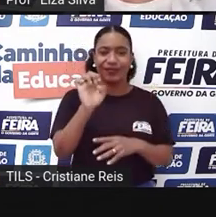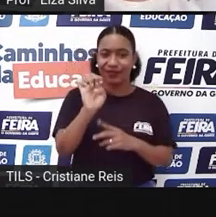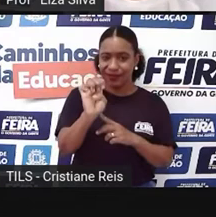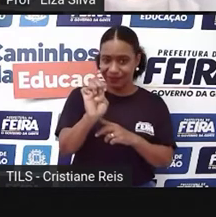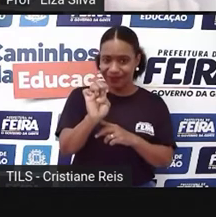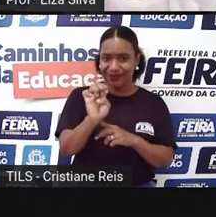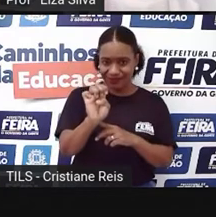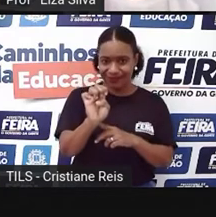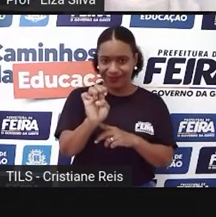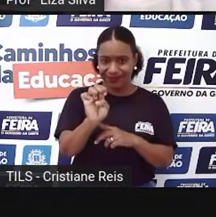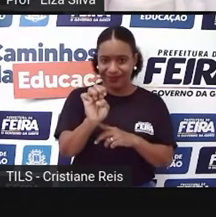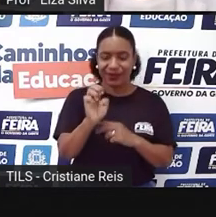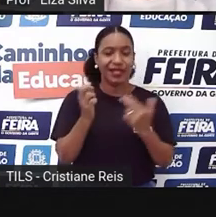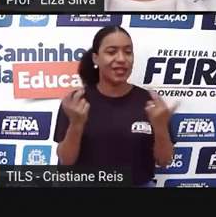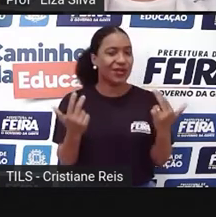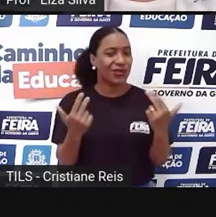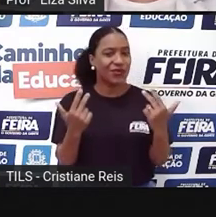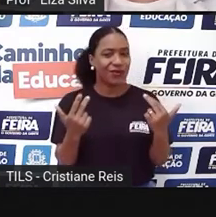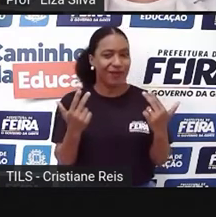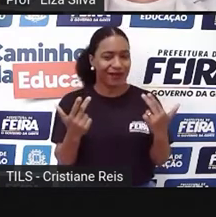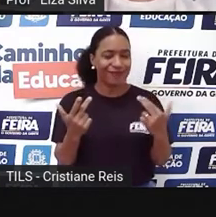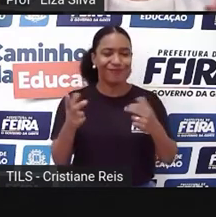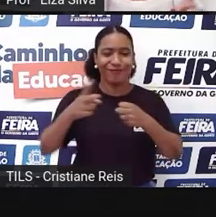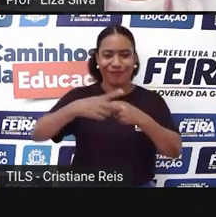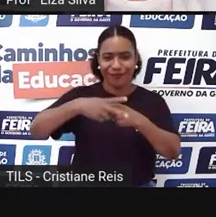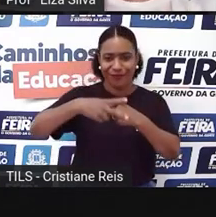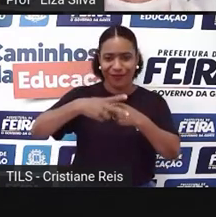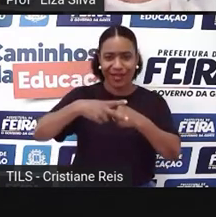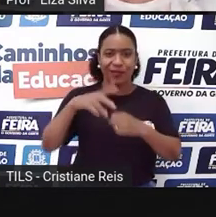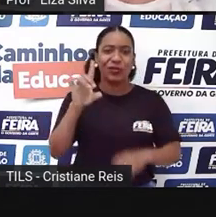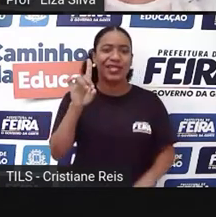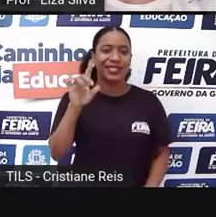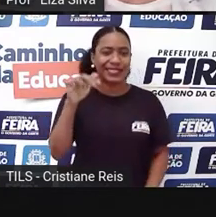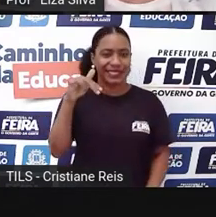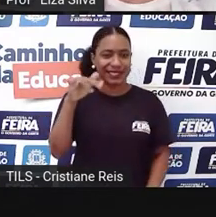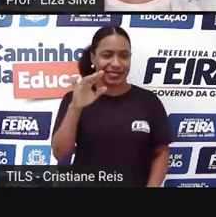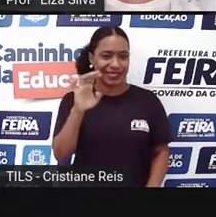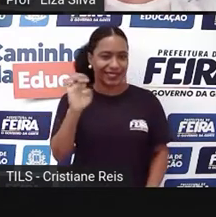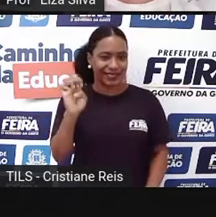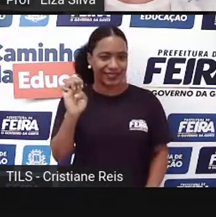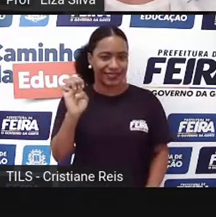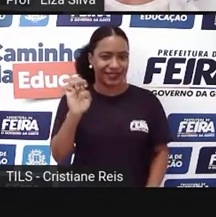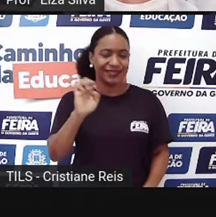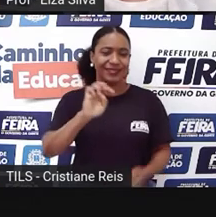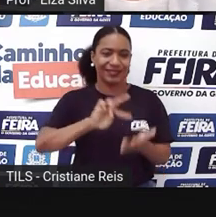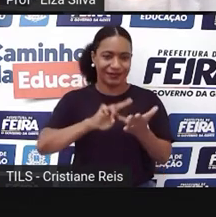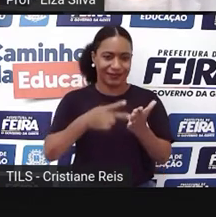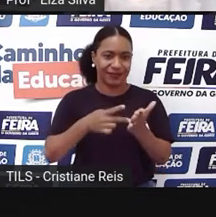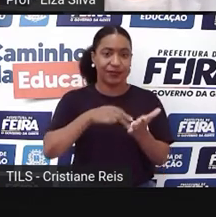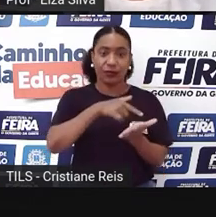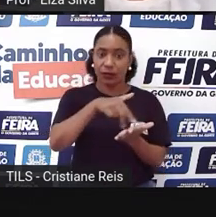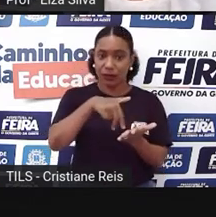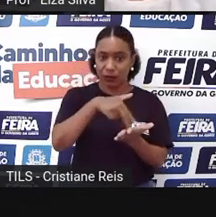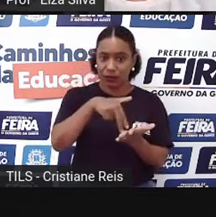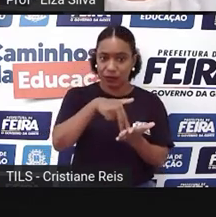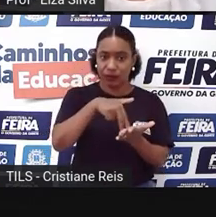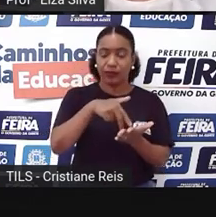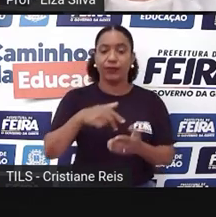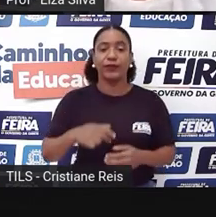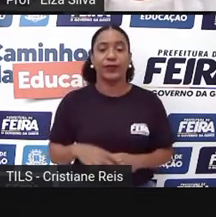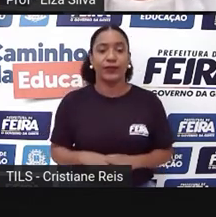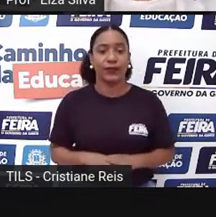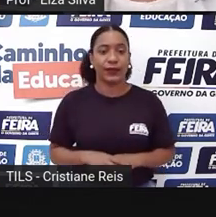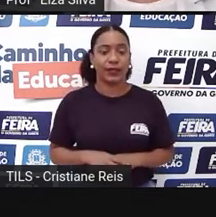como aconteceu com o verbo dance. Dance, ok? So, se o verbo terminar